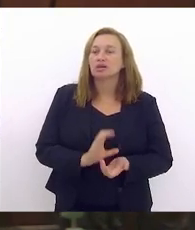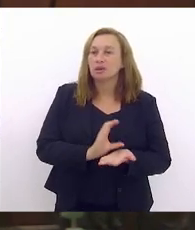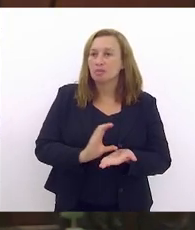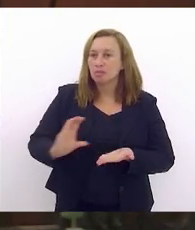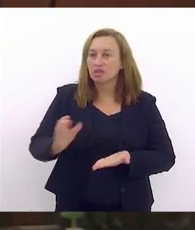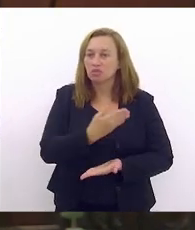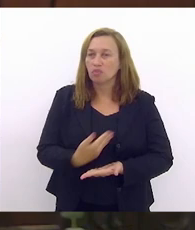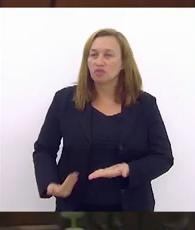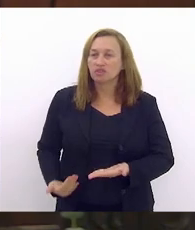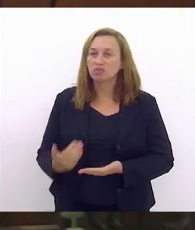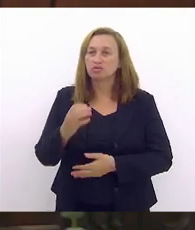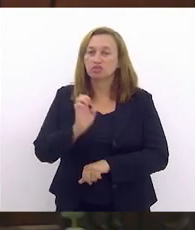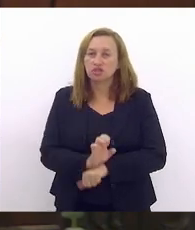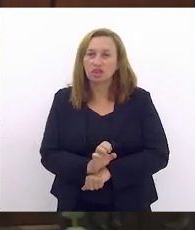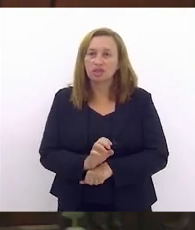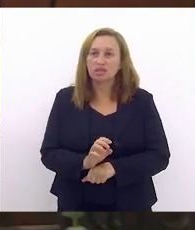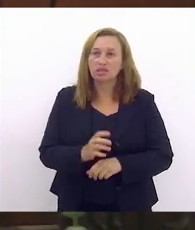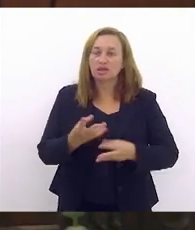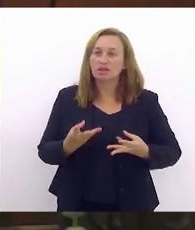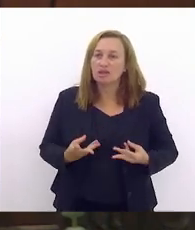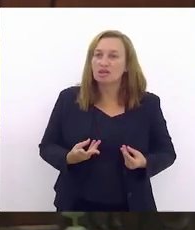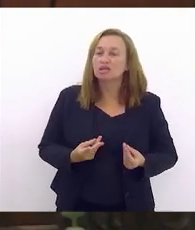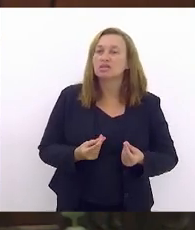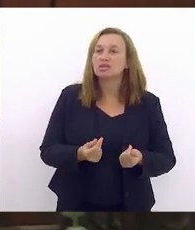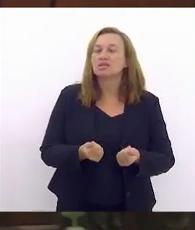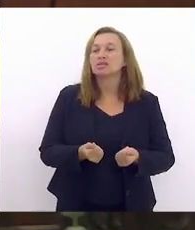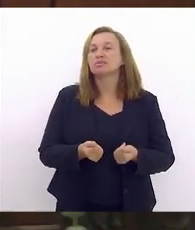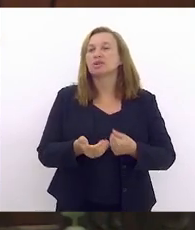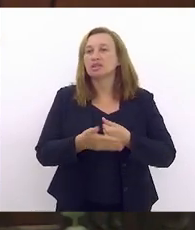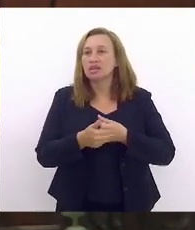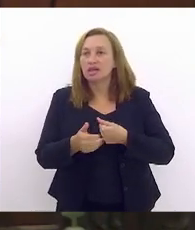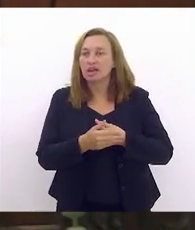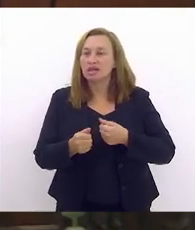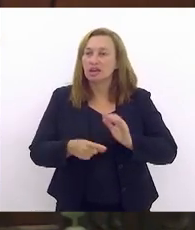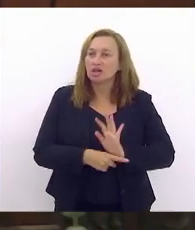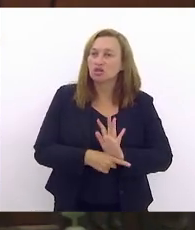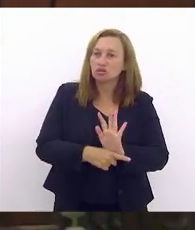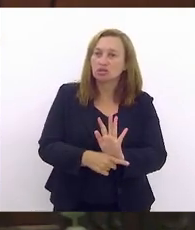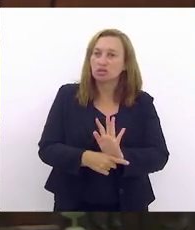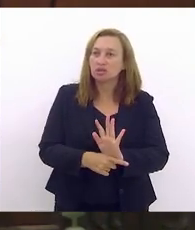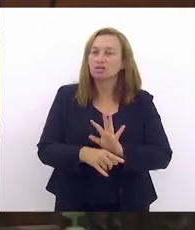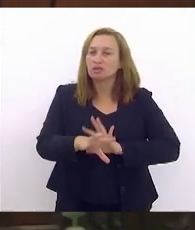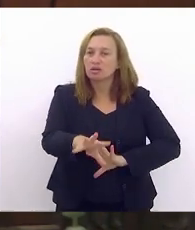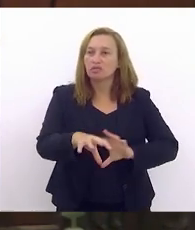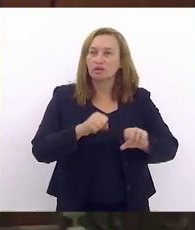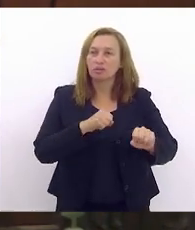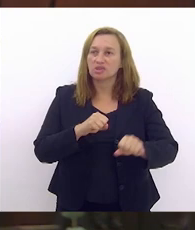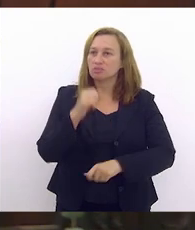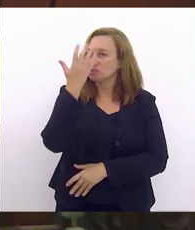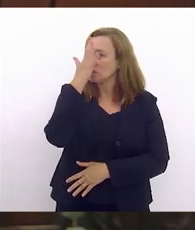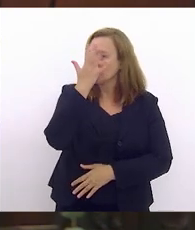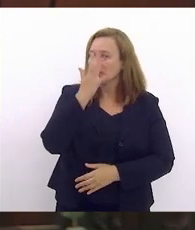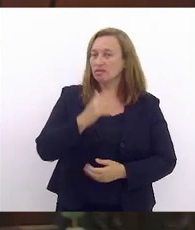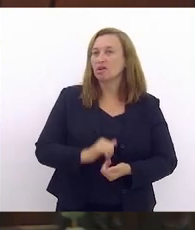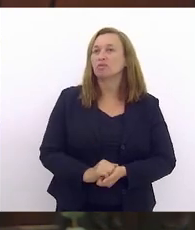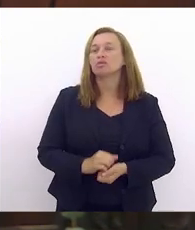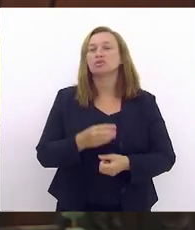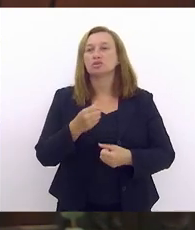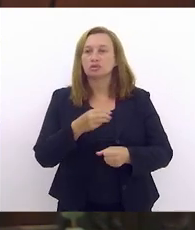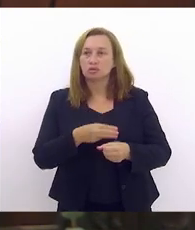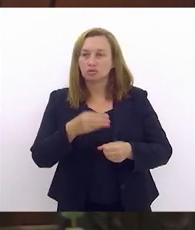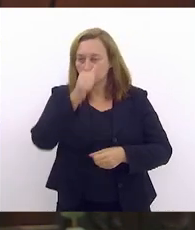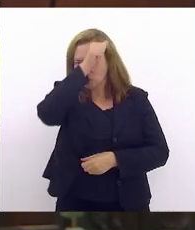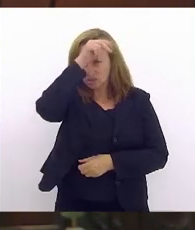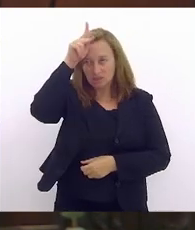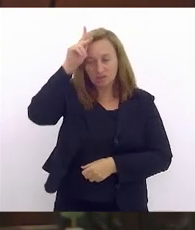tem olhado para bastante, com bastante carinho, e contribuído bastante com a formação e com o carnaval do nosso município e de todo o estado do Rio de